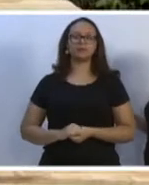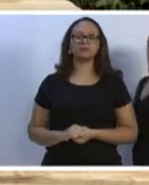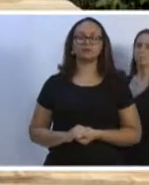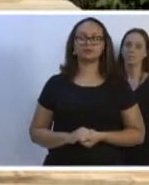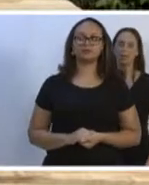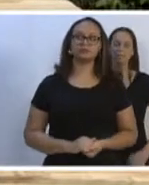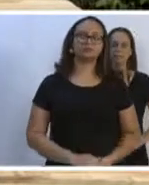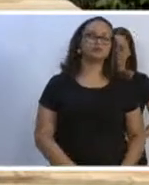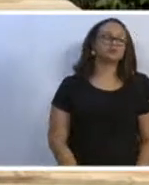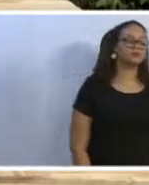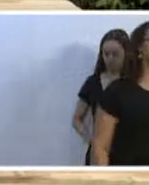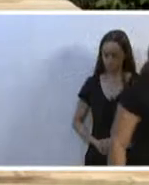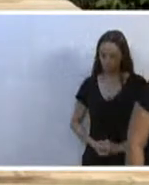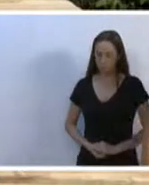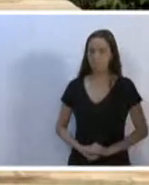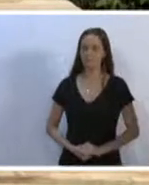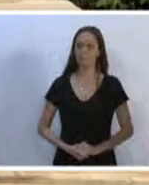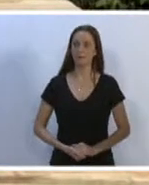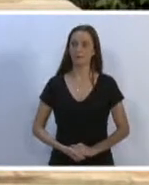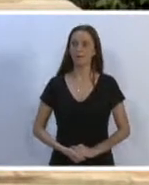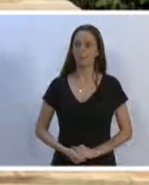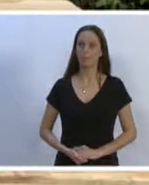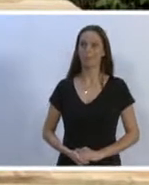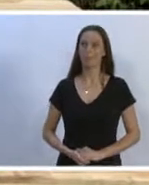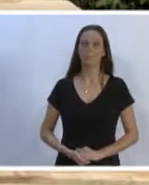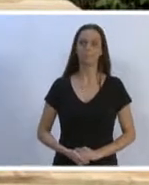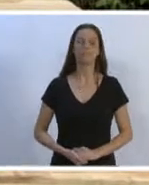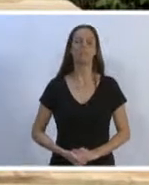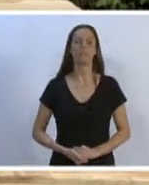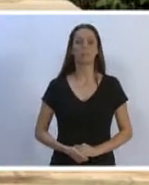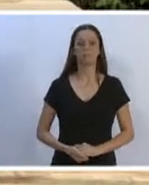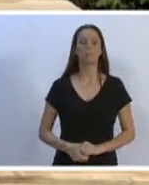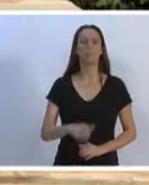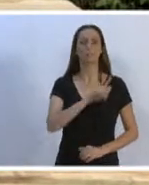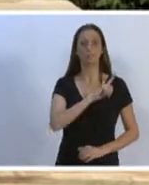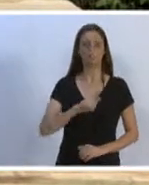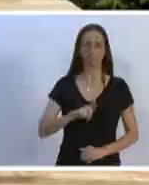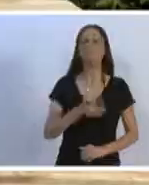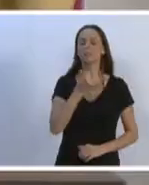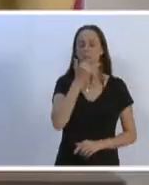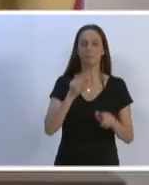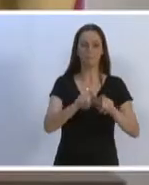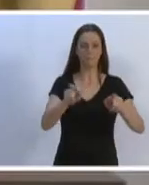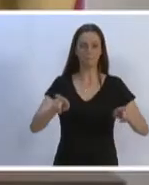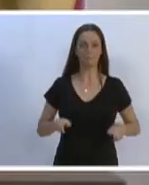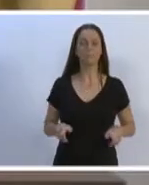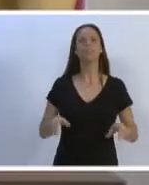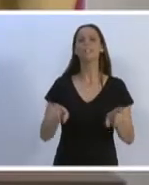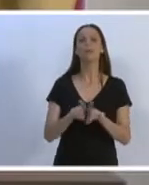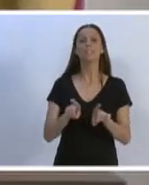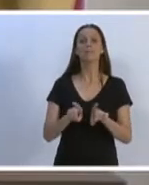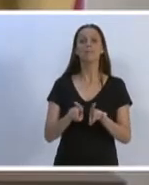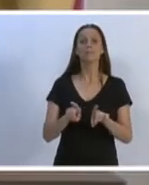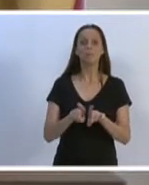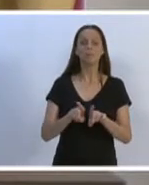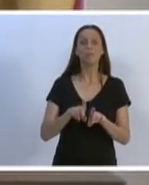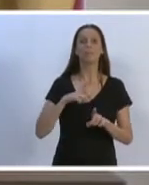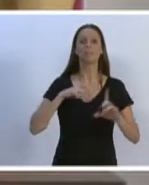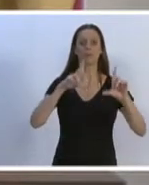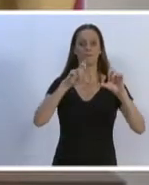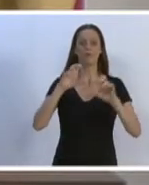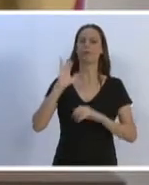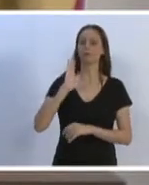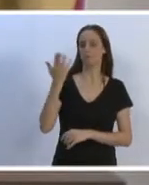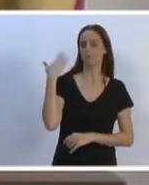Urbana, por atender mais essa reivindicação feita pelo nosso gabinete. Também tem algumas fotos ali, após inúmeras